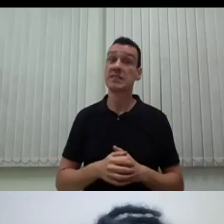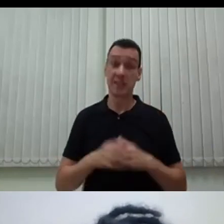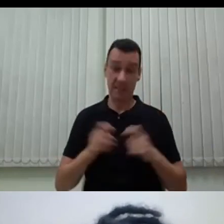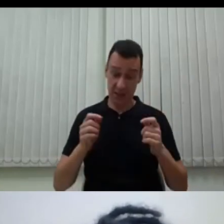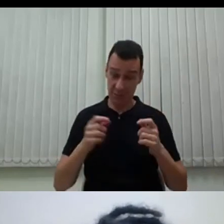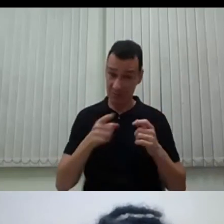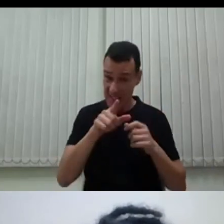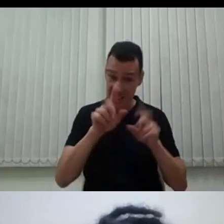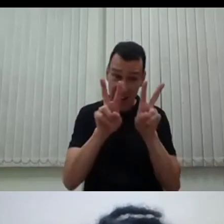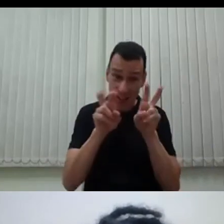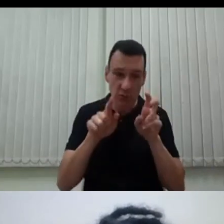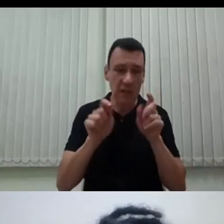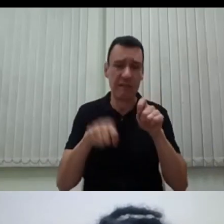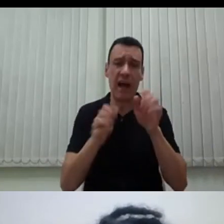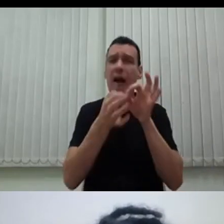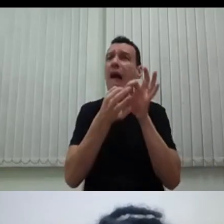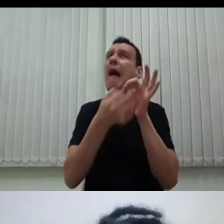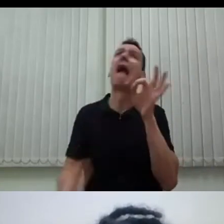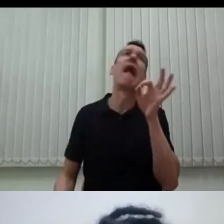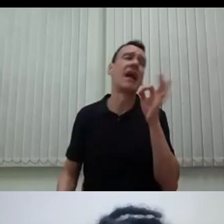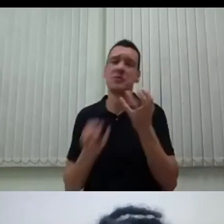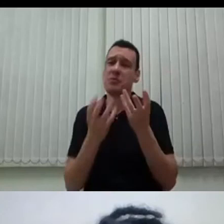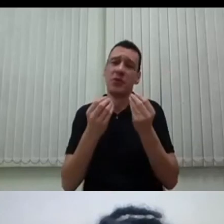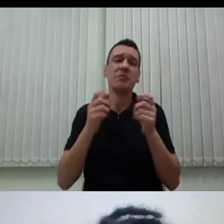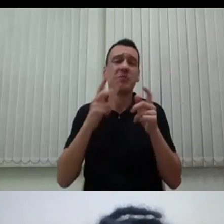próximo. Até a próxima.